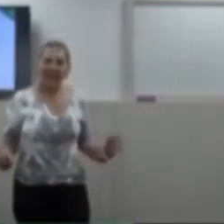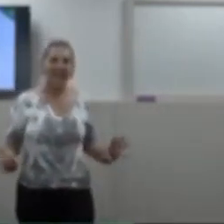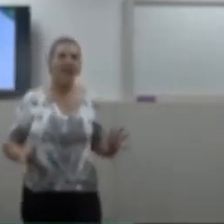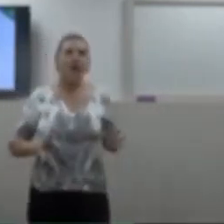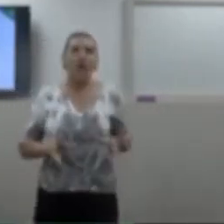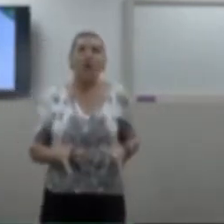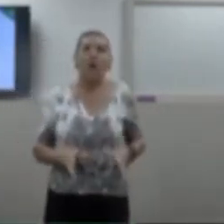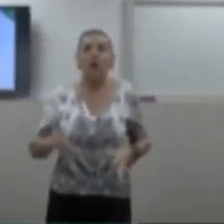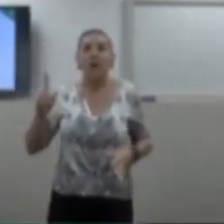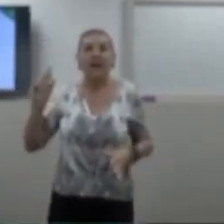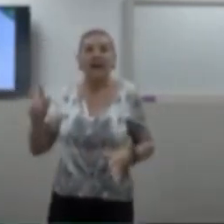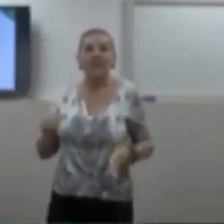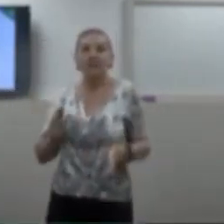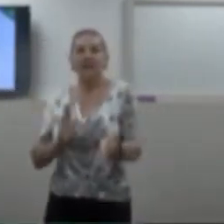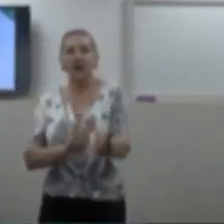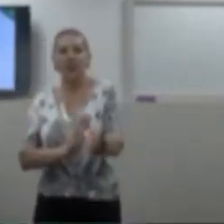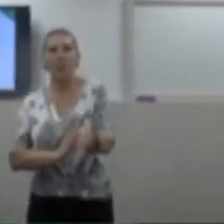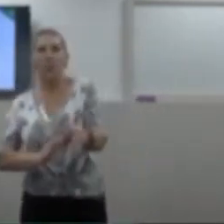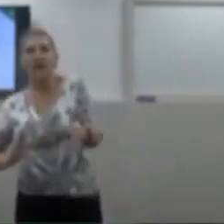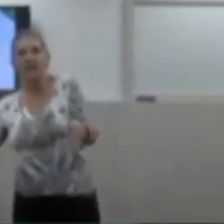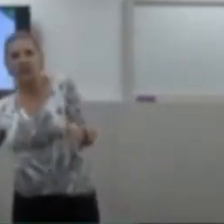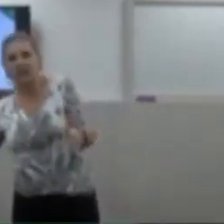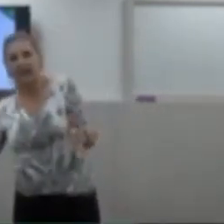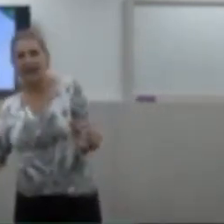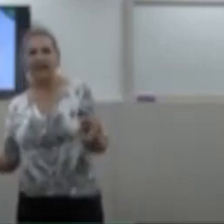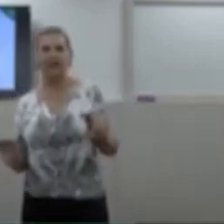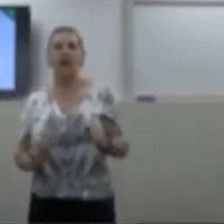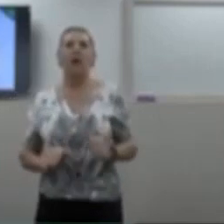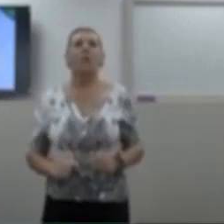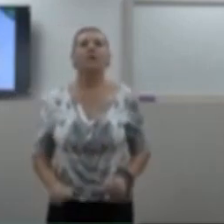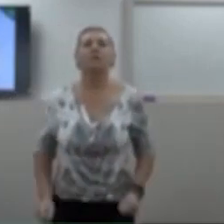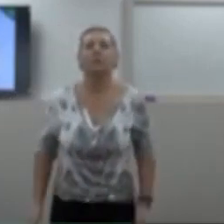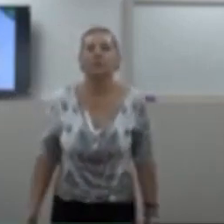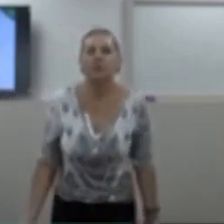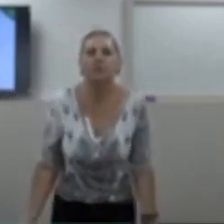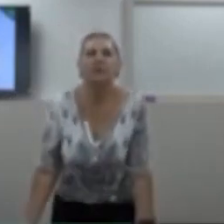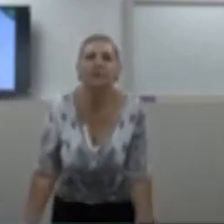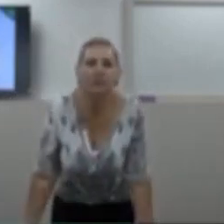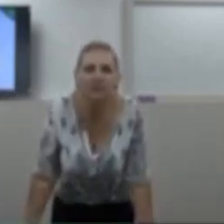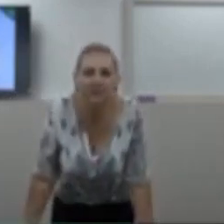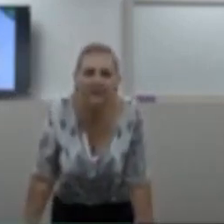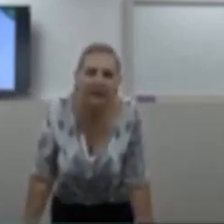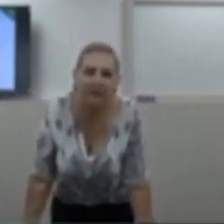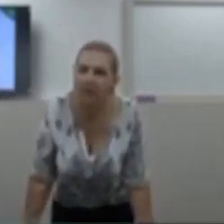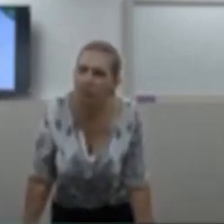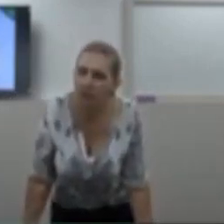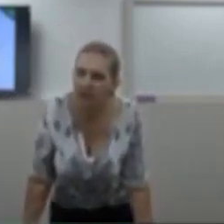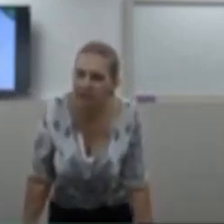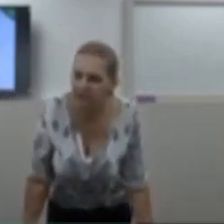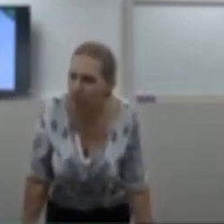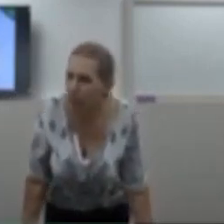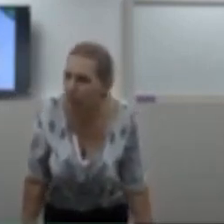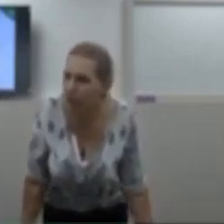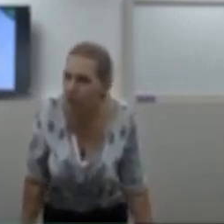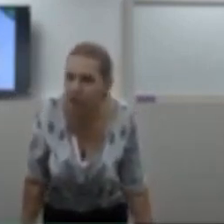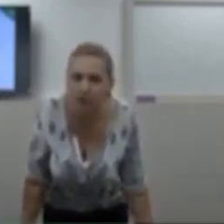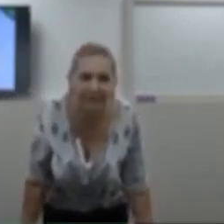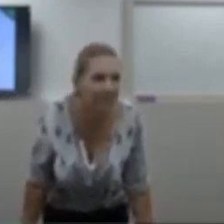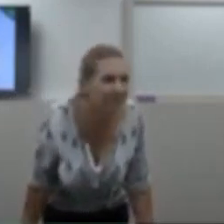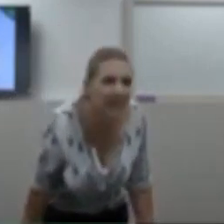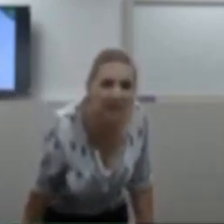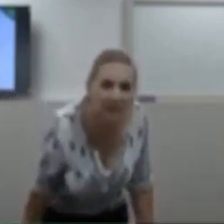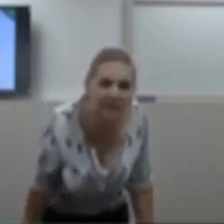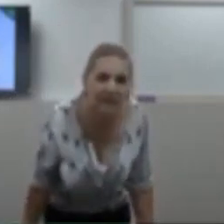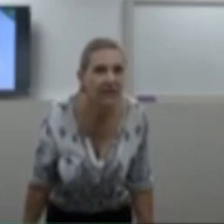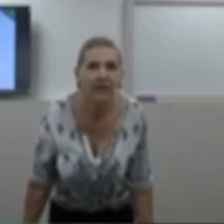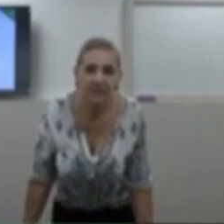Pronto, tá? Ó, cardinal, quantidade. Quantos primos você tem? Tenho 3, tenho